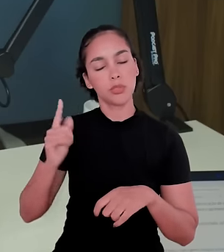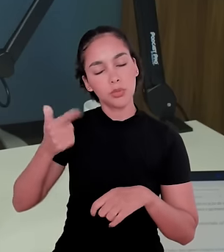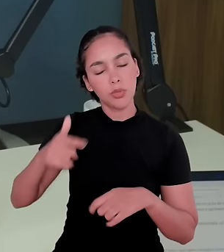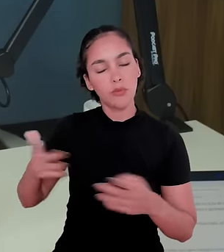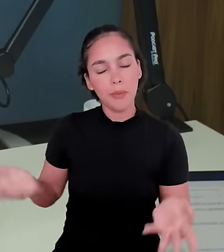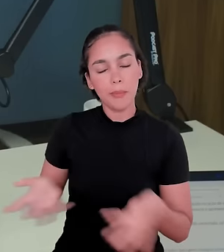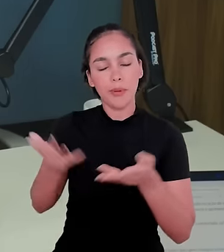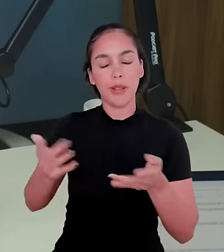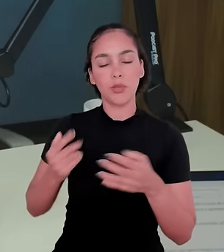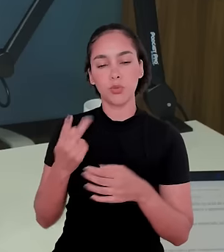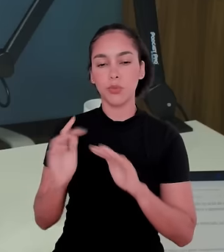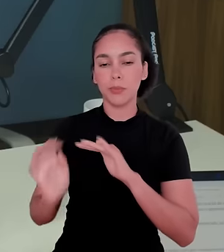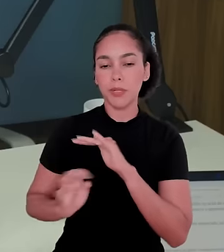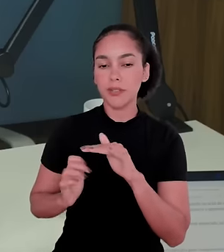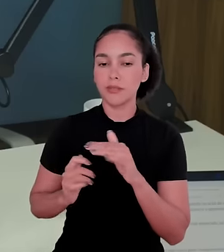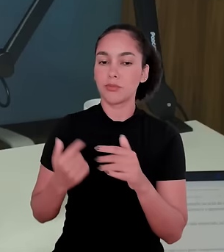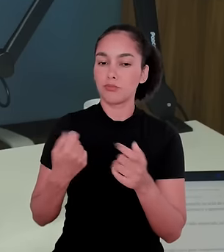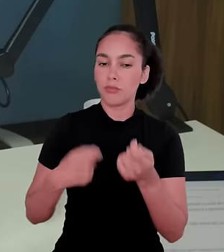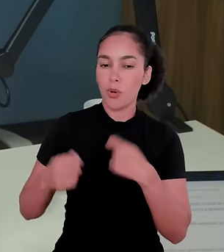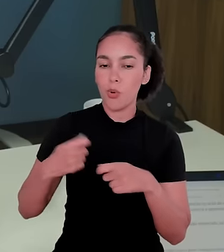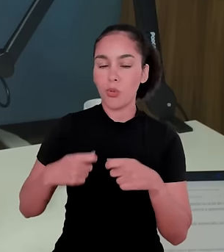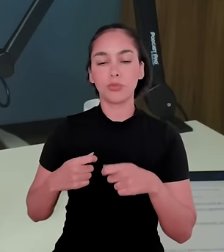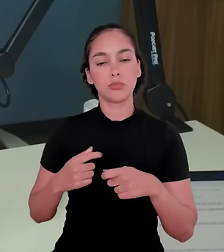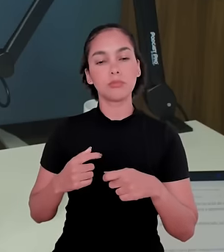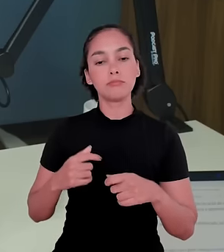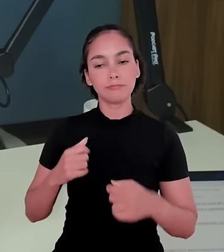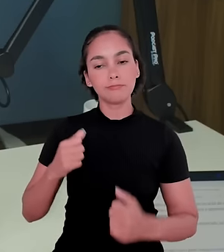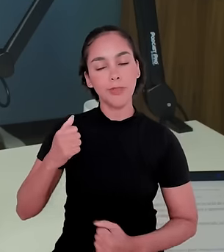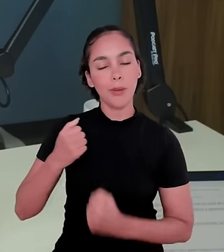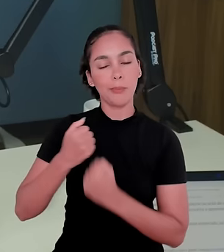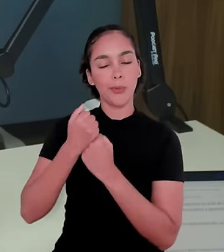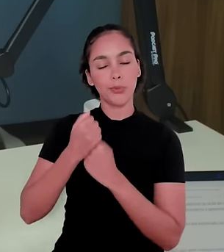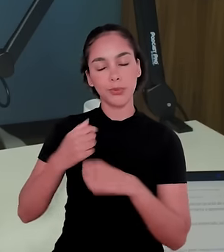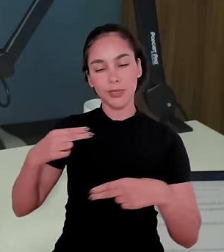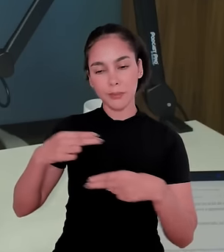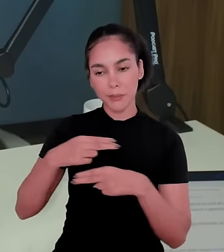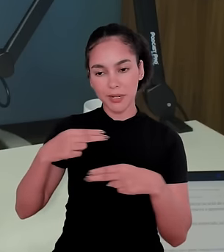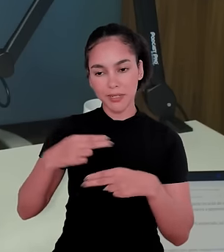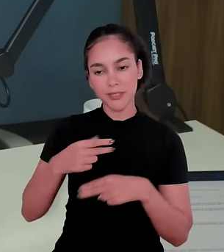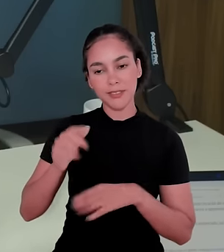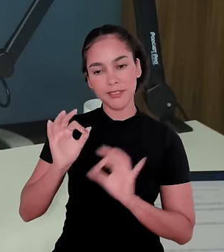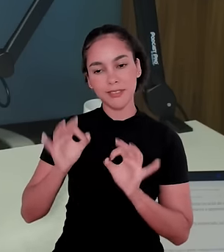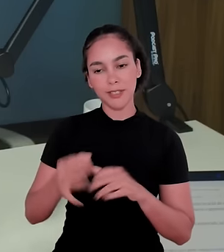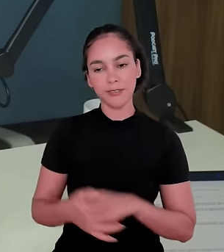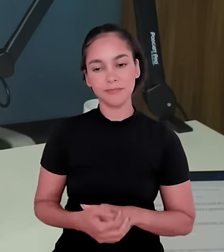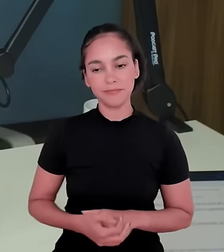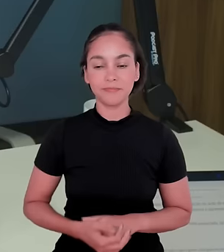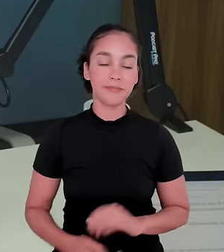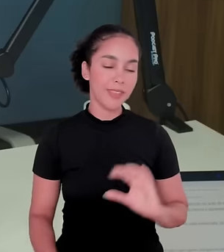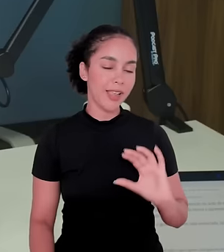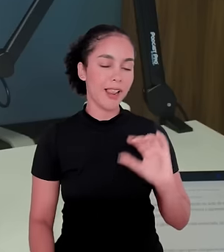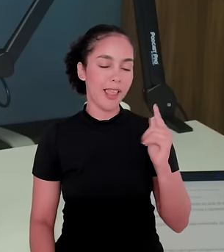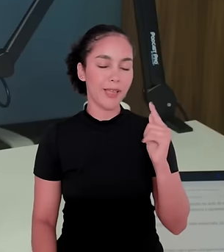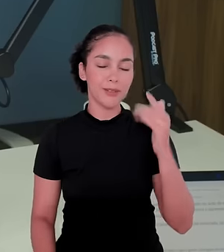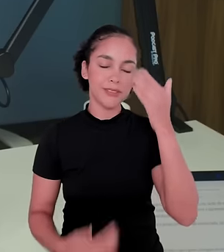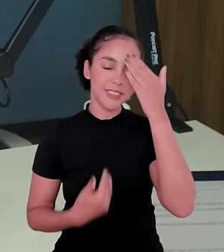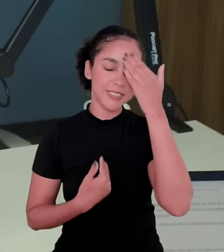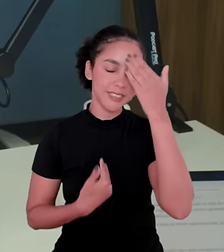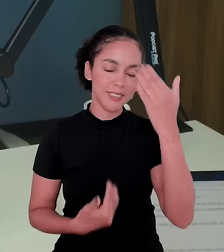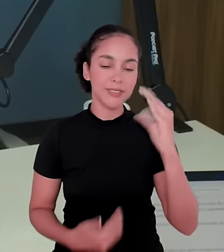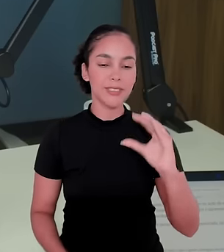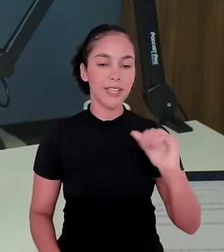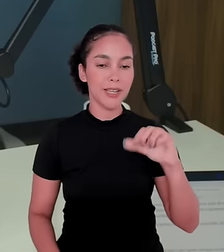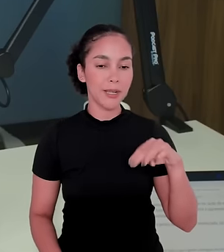empresa para alavancar os seus negócios contem com o sebrai Merson vai dar um recadinho aí também é claro bom agradeço aí a